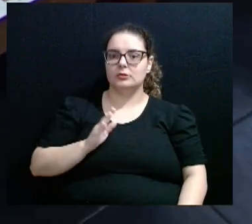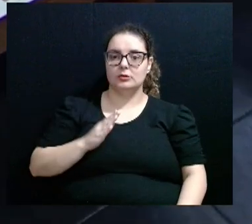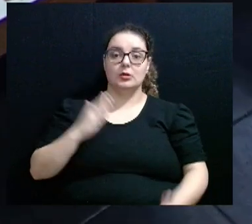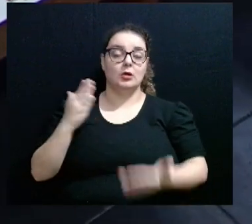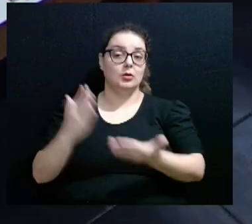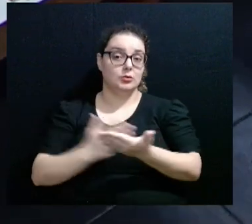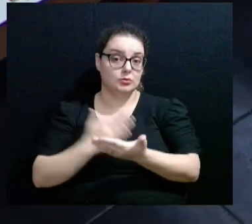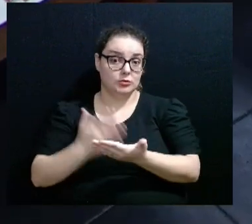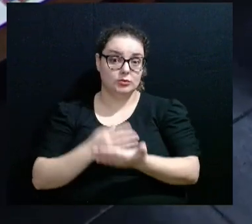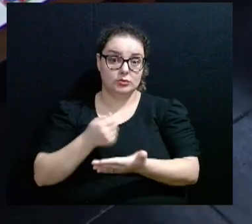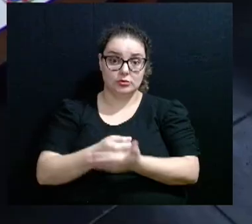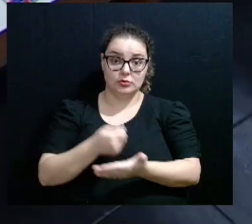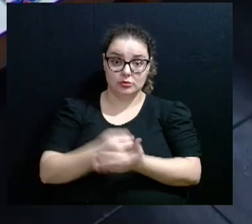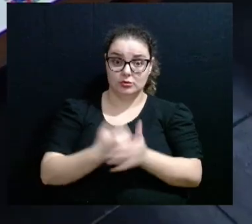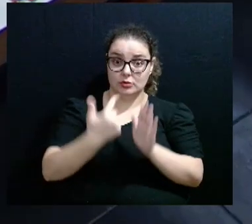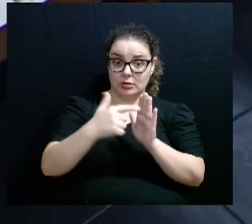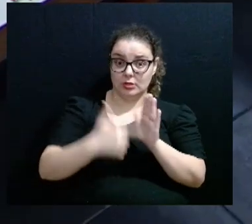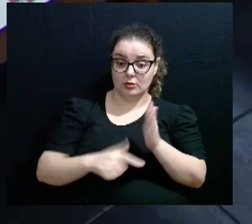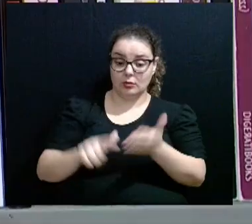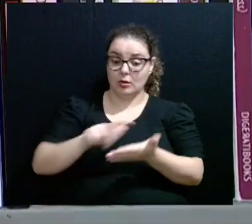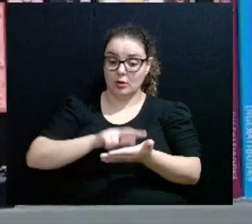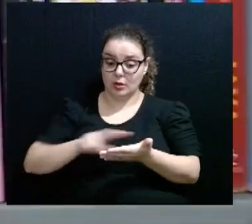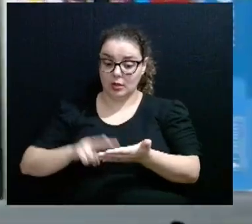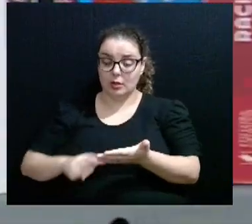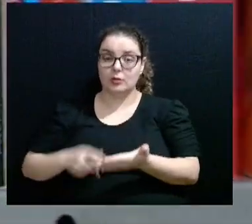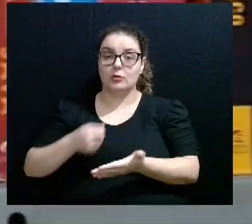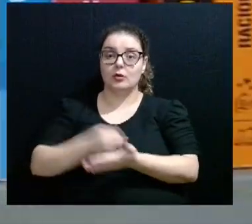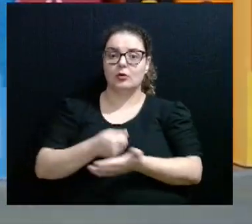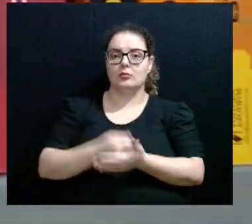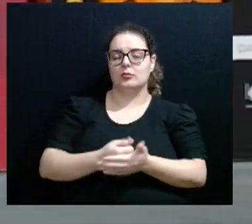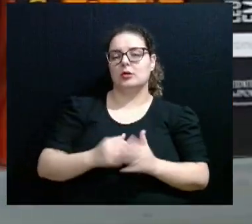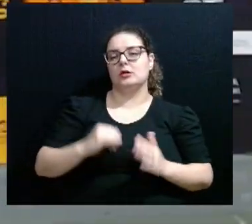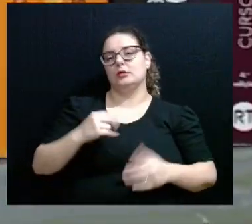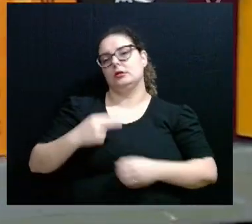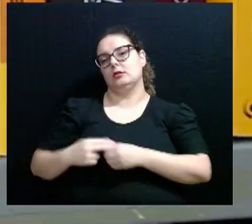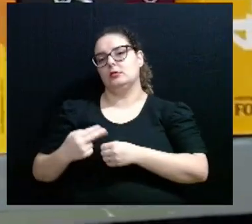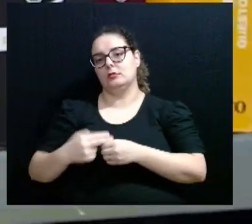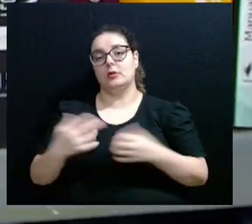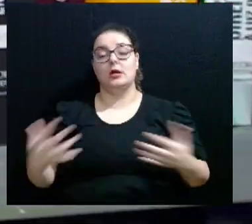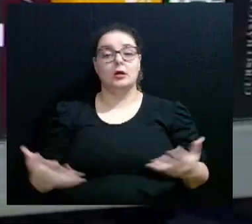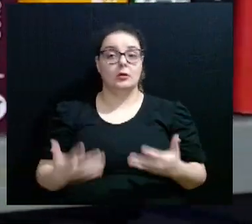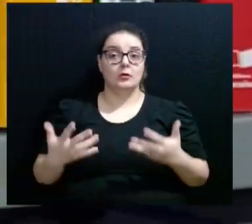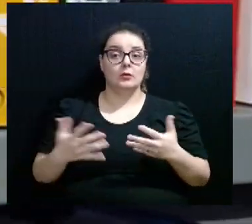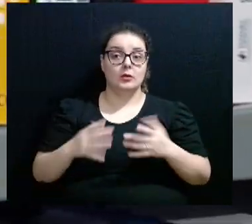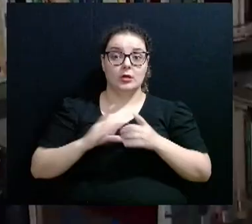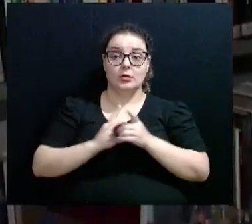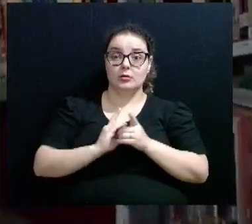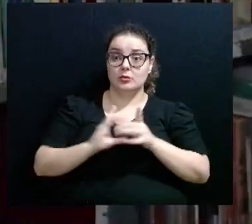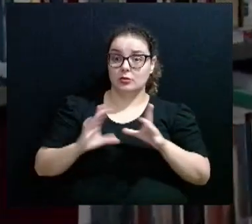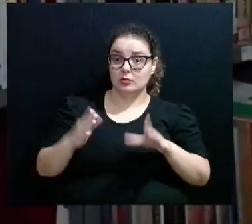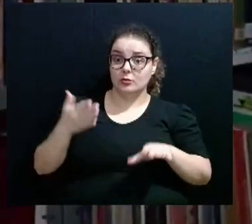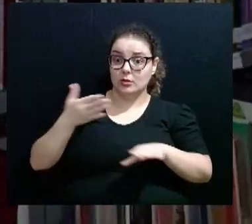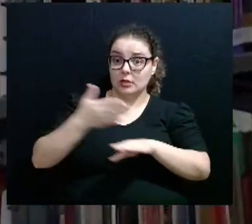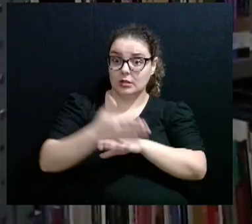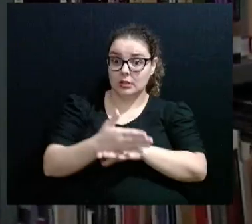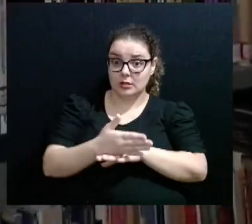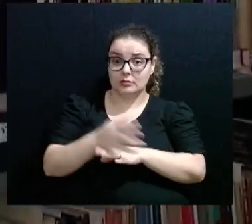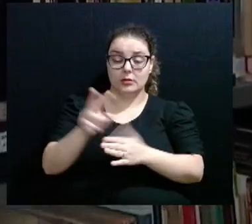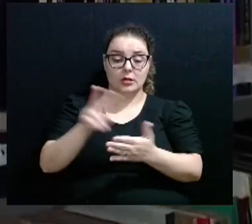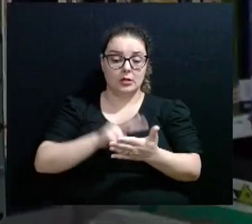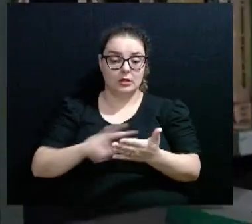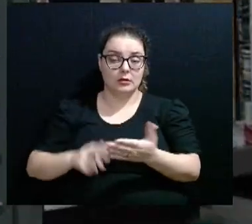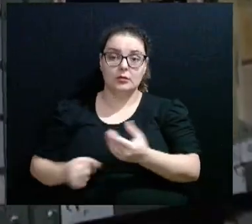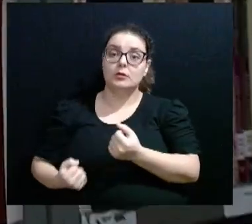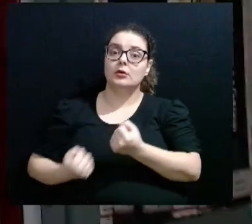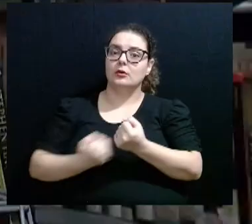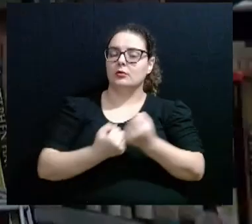nas listas de leitura obrigatória da Unicamp. A iniciativa visa democratizar o acesso à leitura e apoiar os estudantes que